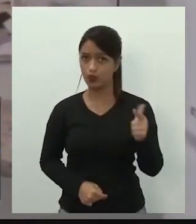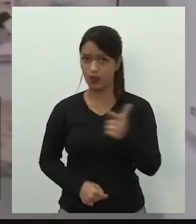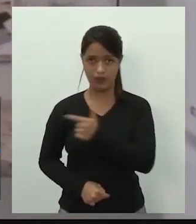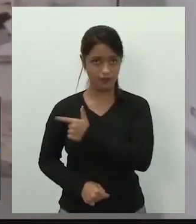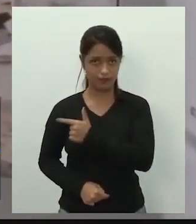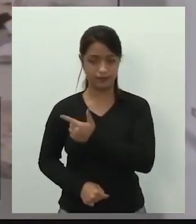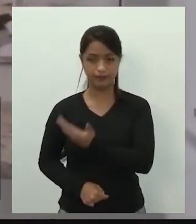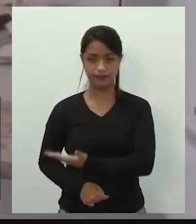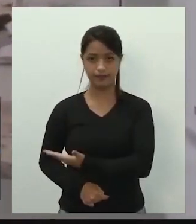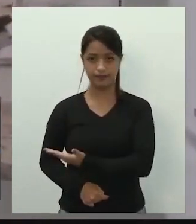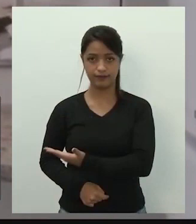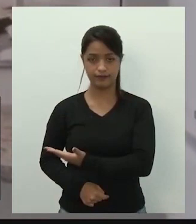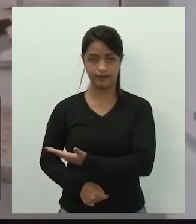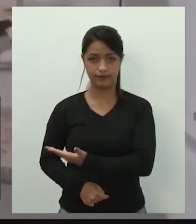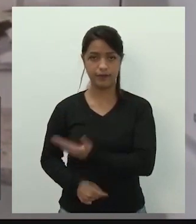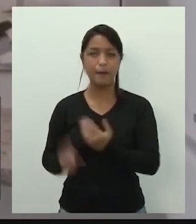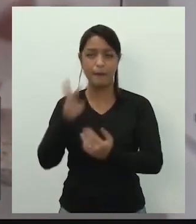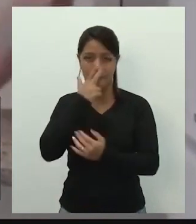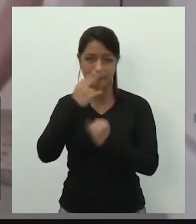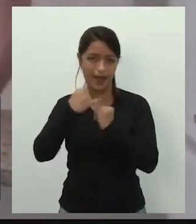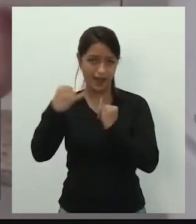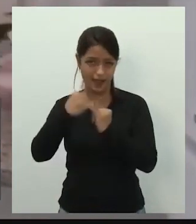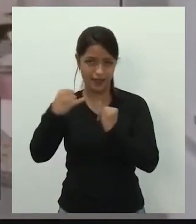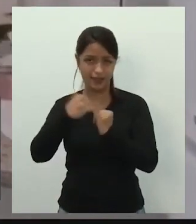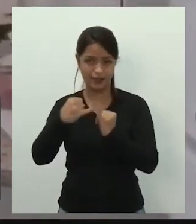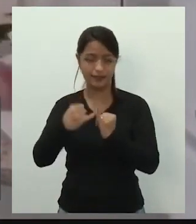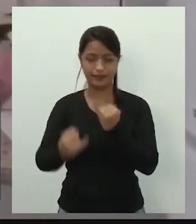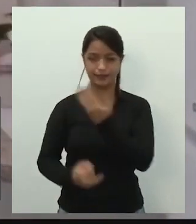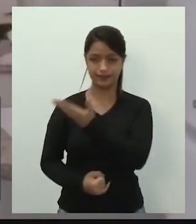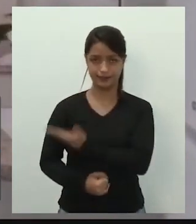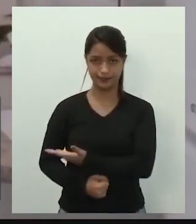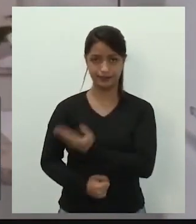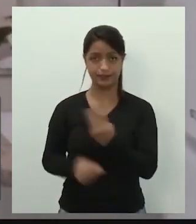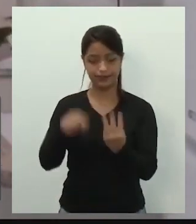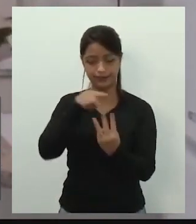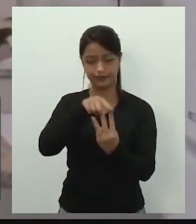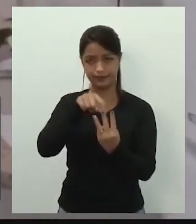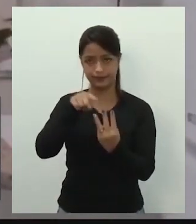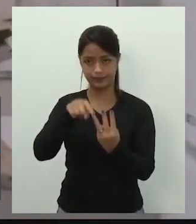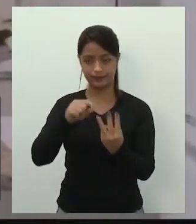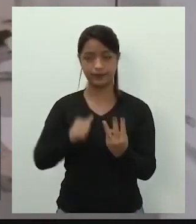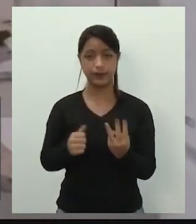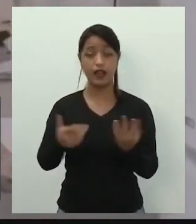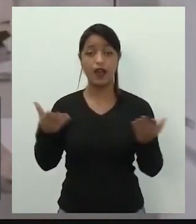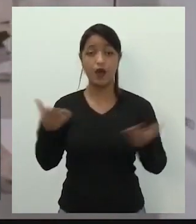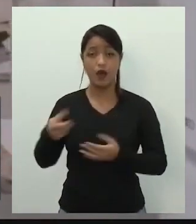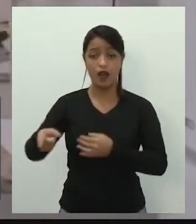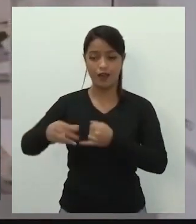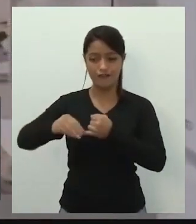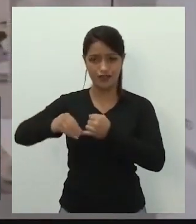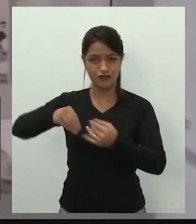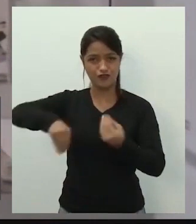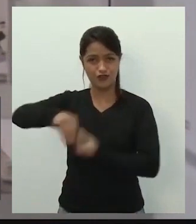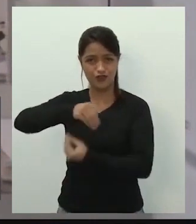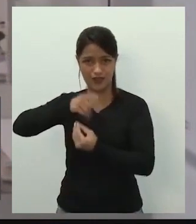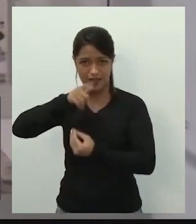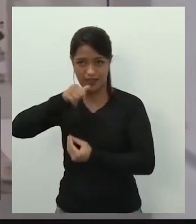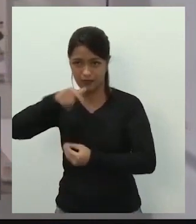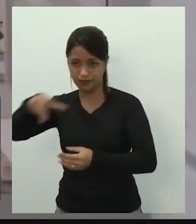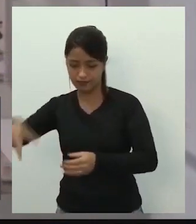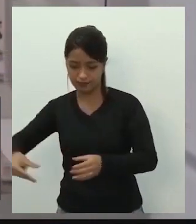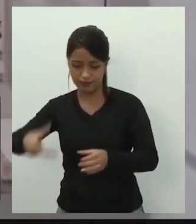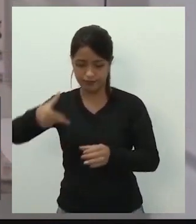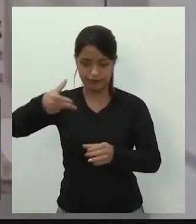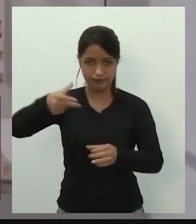muito parecidas, são 3 soluções aquosas. Eu vou pegar o meu indicador e vou colocar ele em pequena